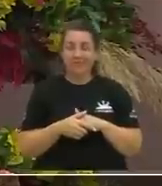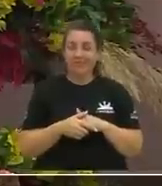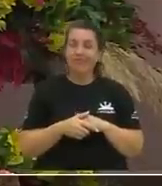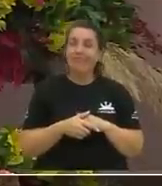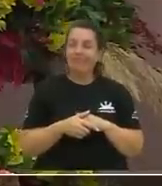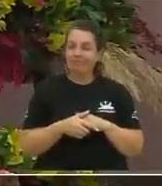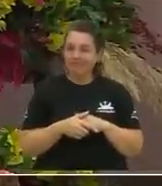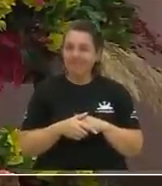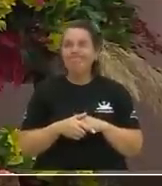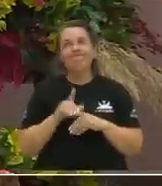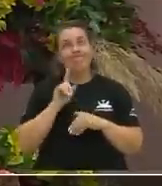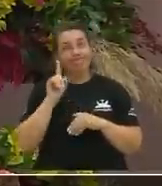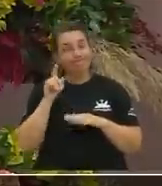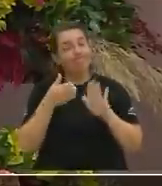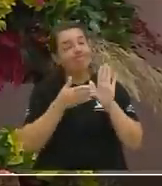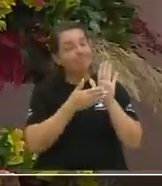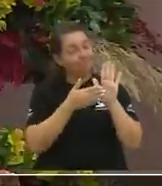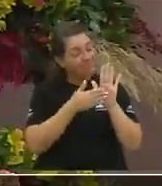E Ele prometeu